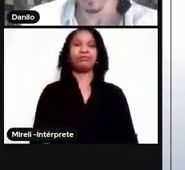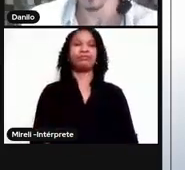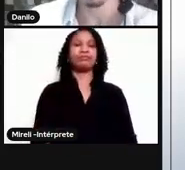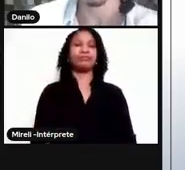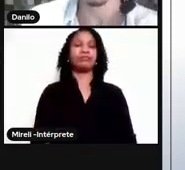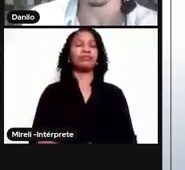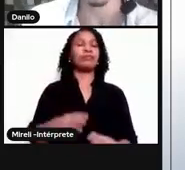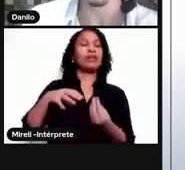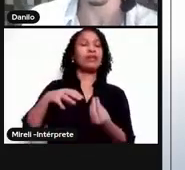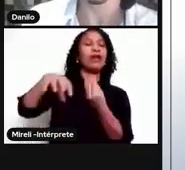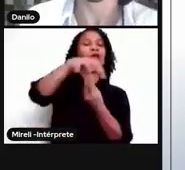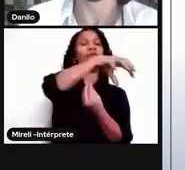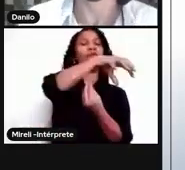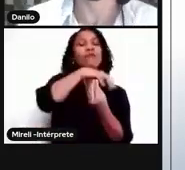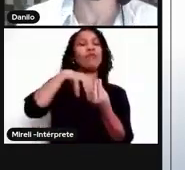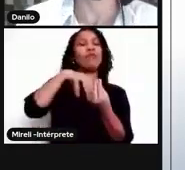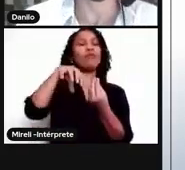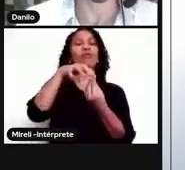atualmente,